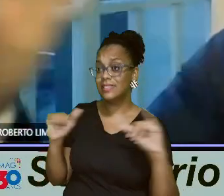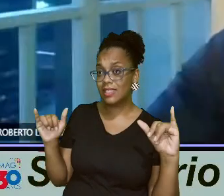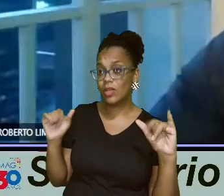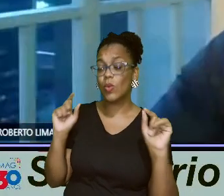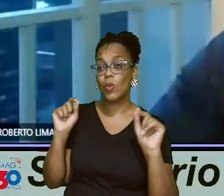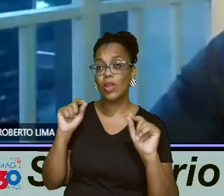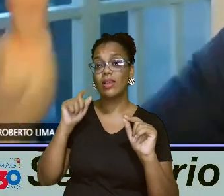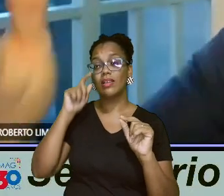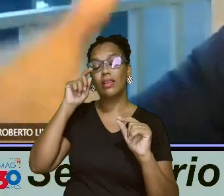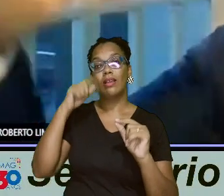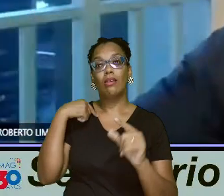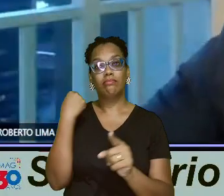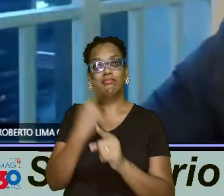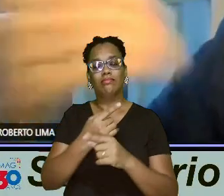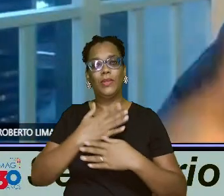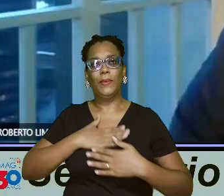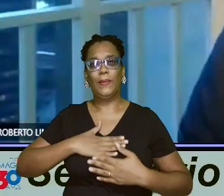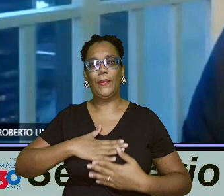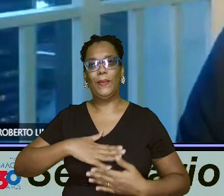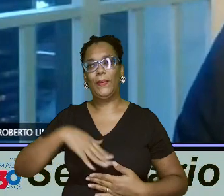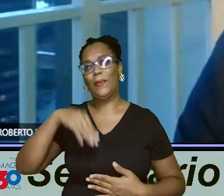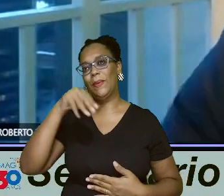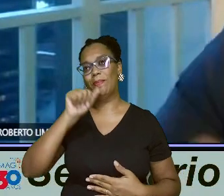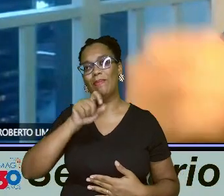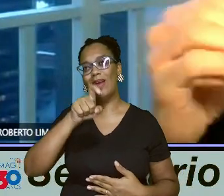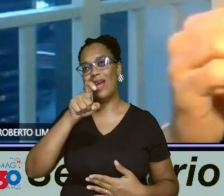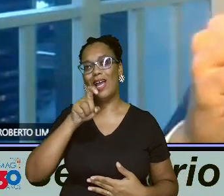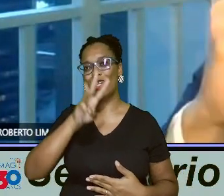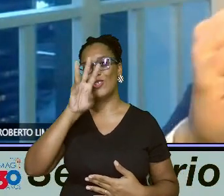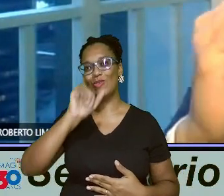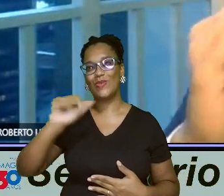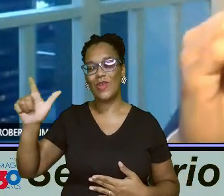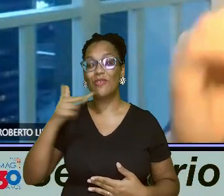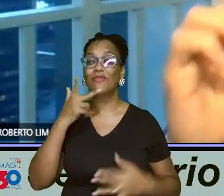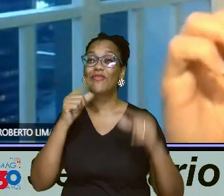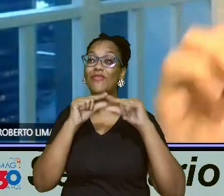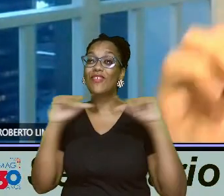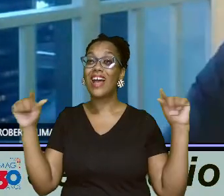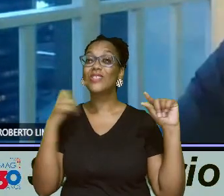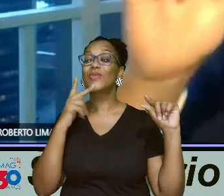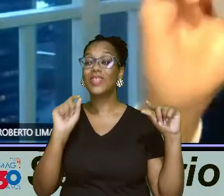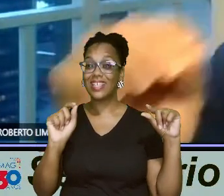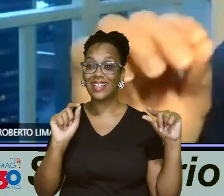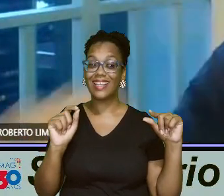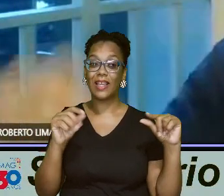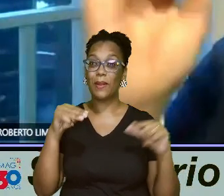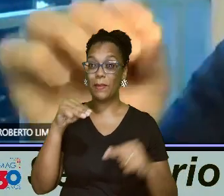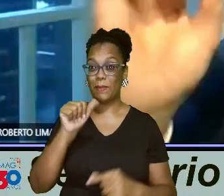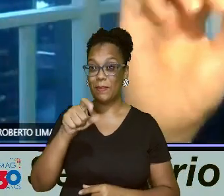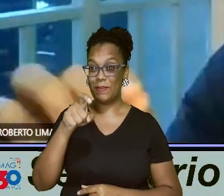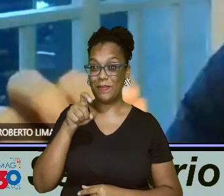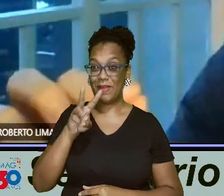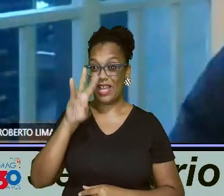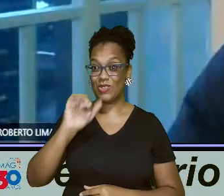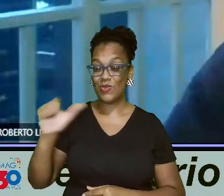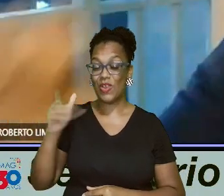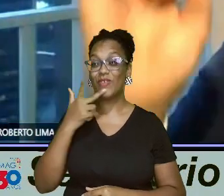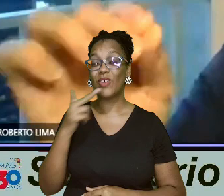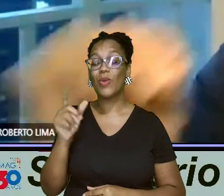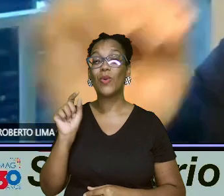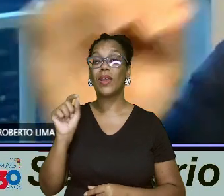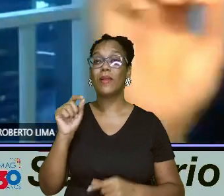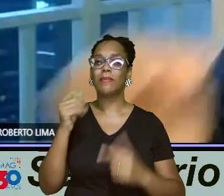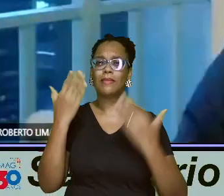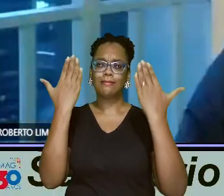conforto com o Mark Twain, e aquela sua famosa frase de que Mark Twain falava que os dados são